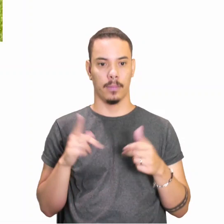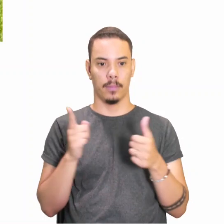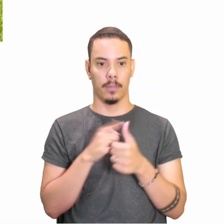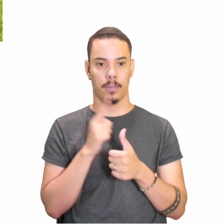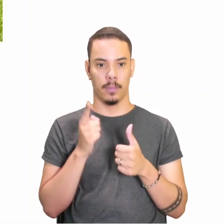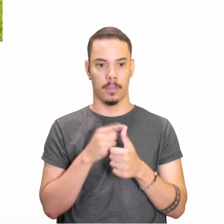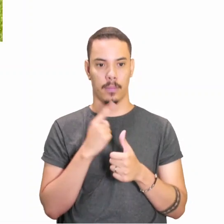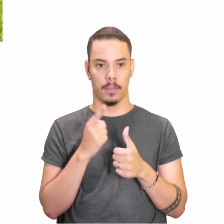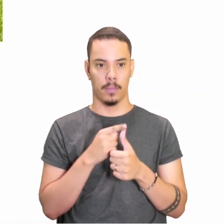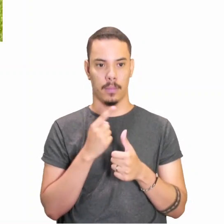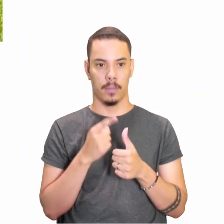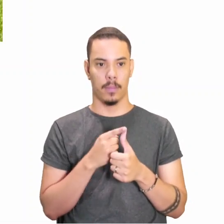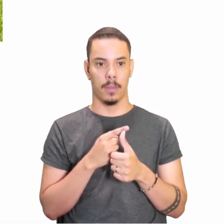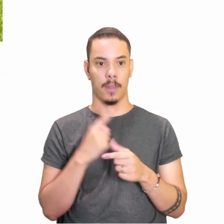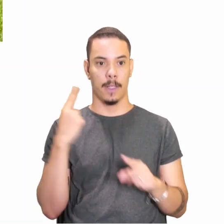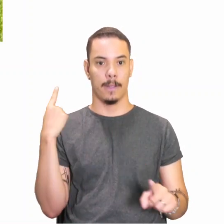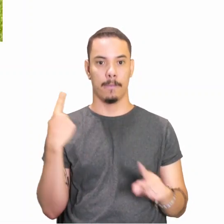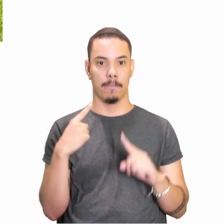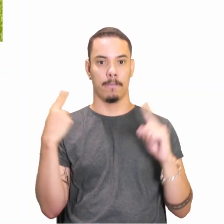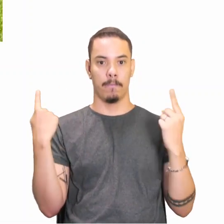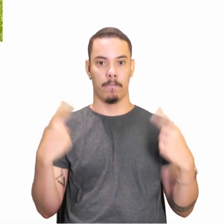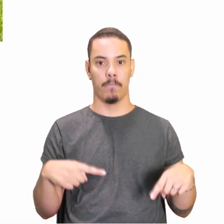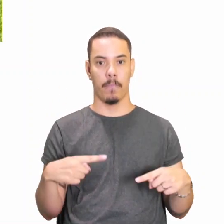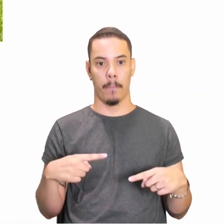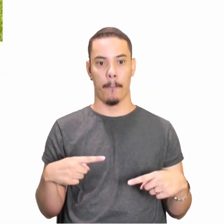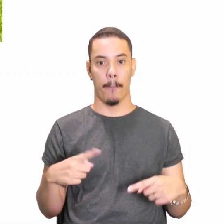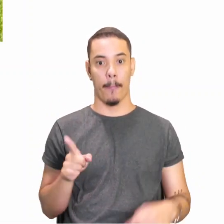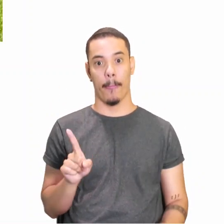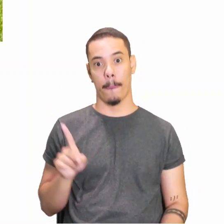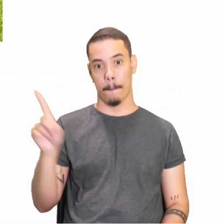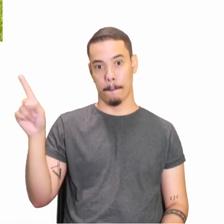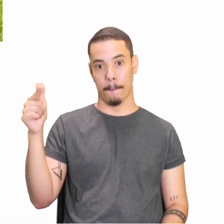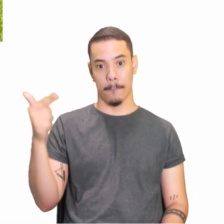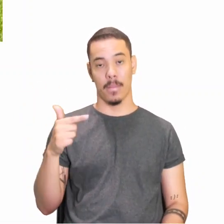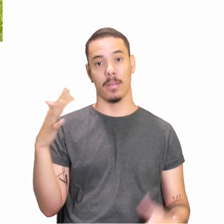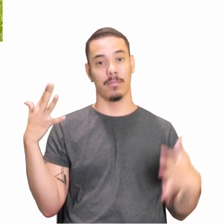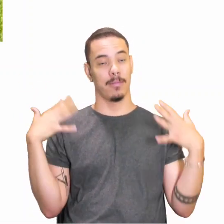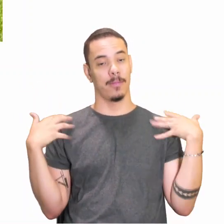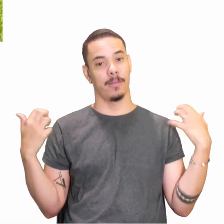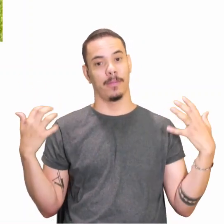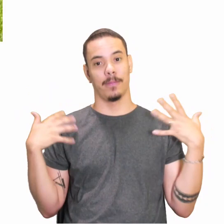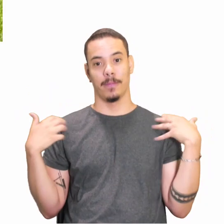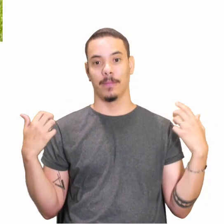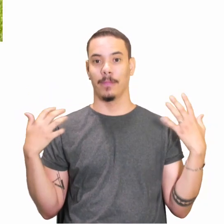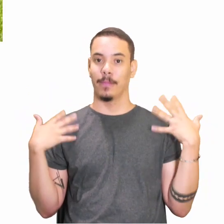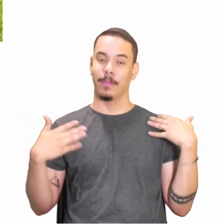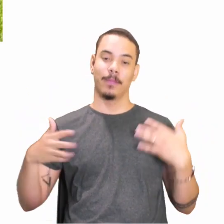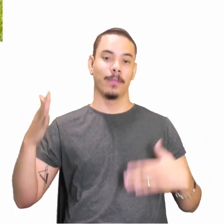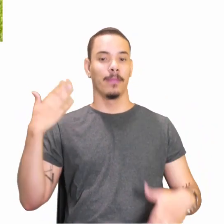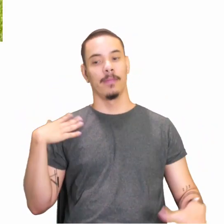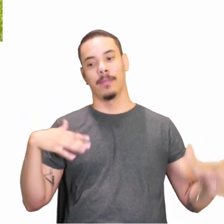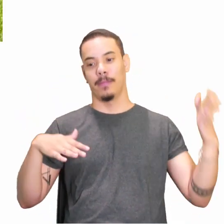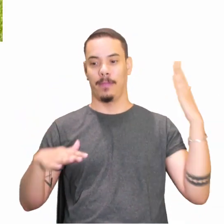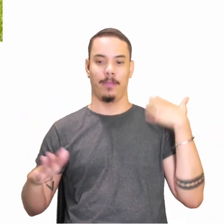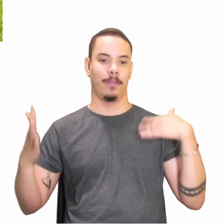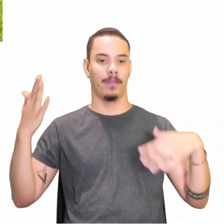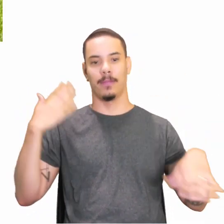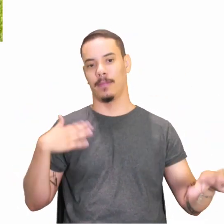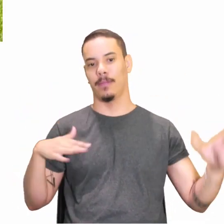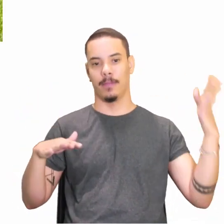É uma competição e o outro, para mim, mostra um lazer. Isso, no campo, né? É o nosso cowboy. Os dois são